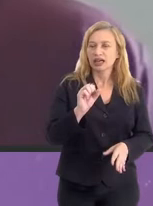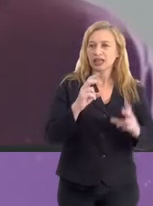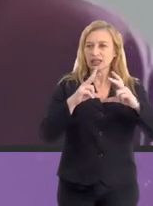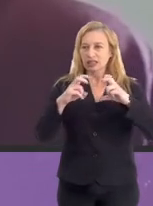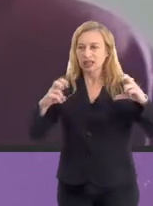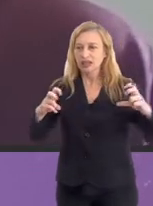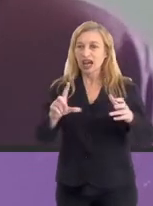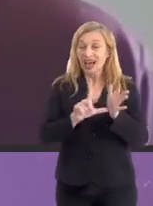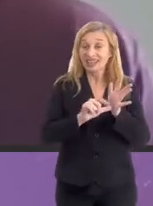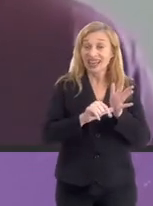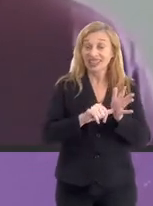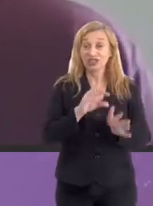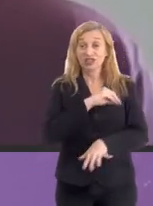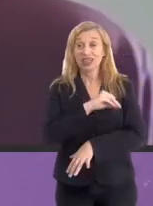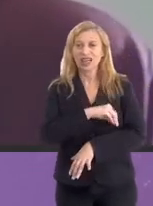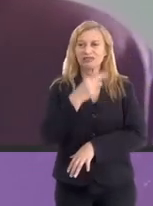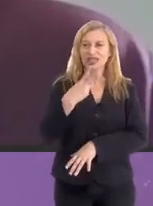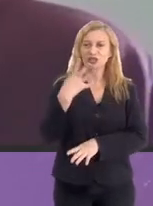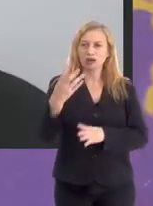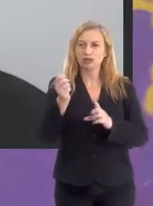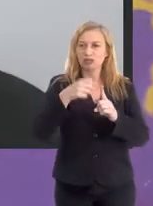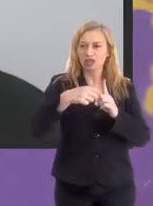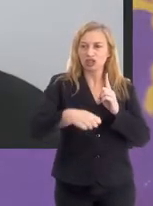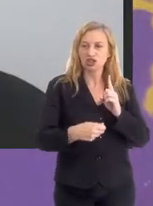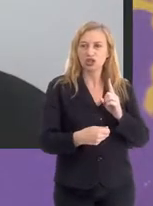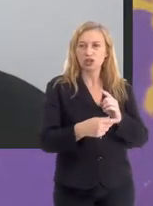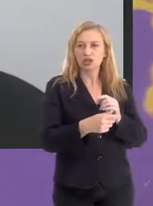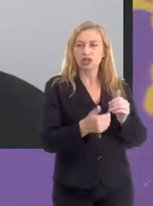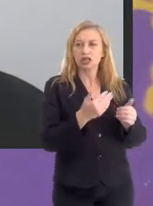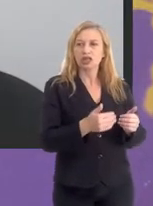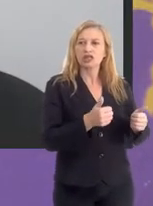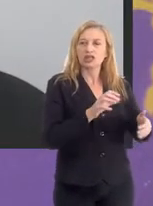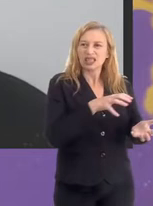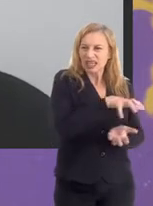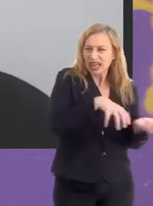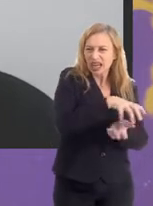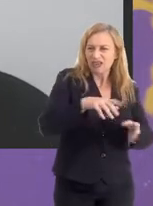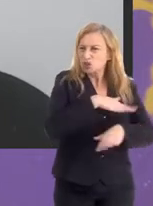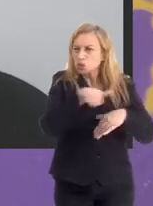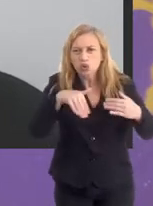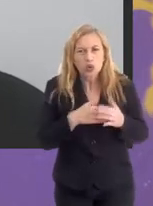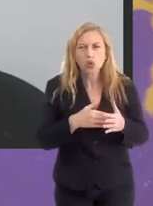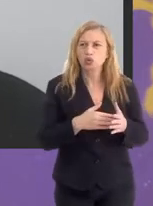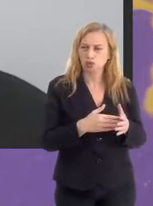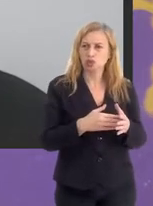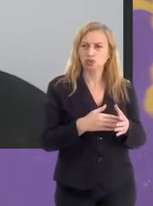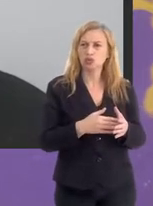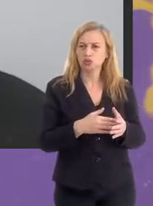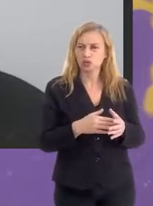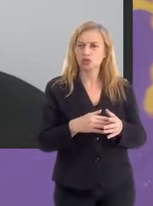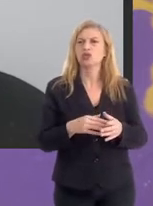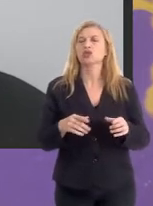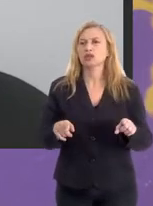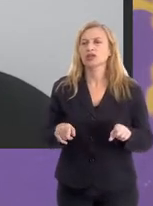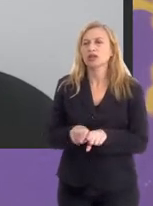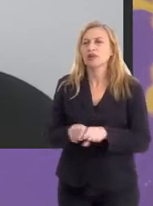Catarina atrasos de Salários três quatro meses jogadores chegaram ao fazer greve treinador comissão técnica também